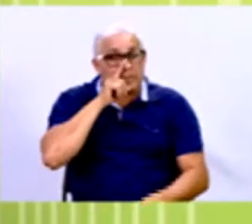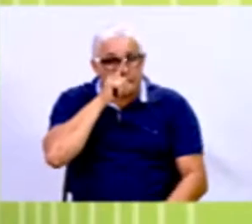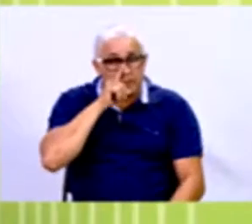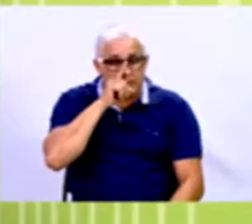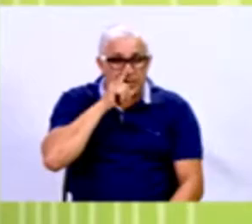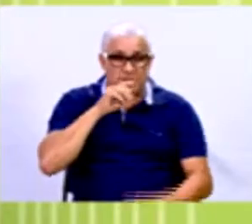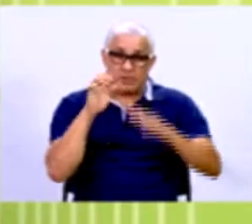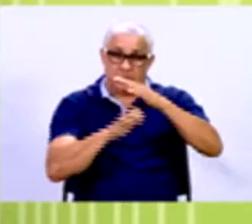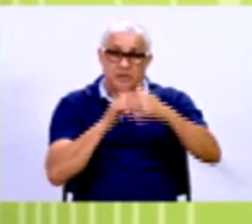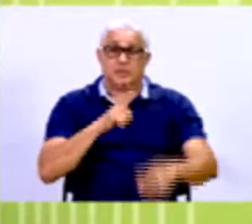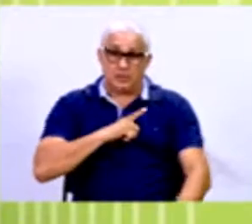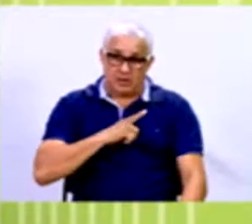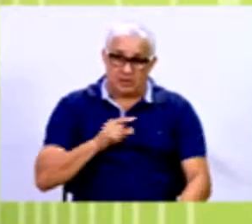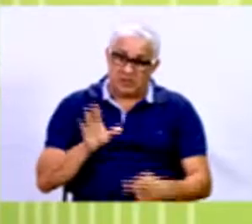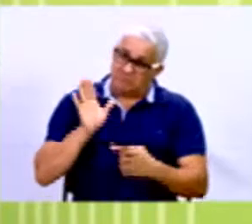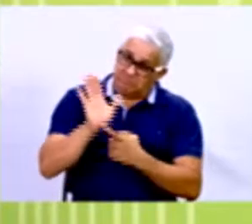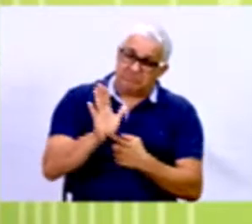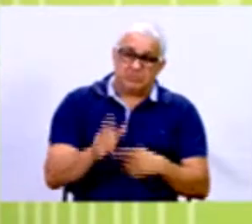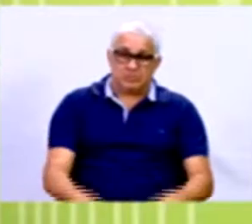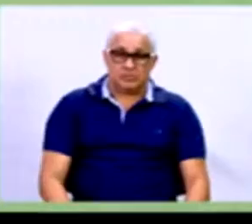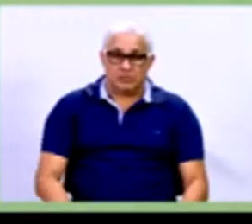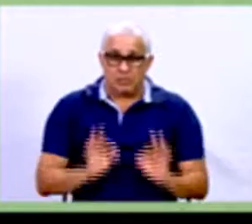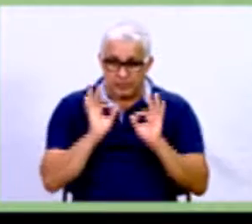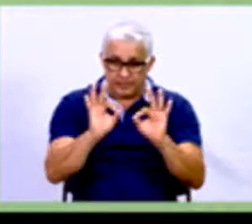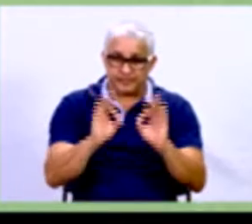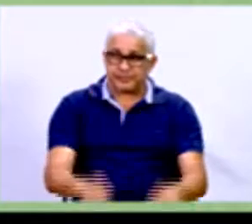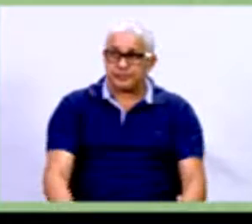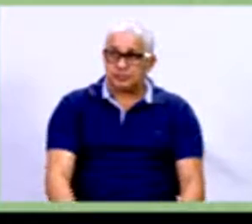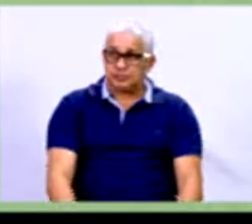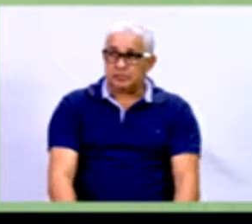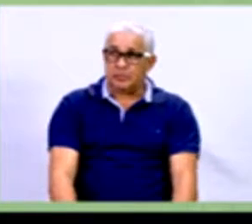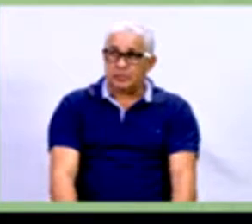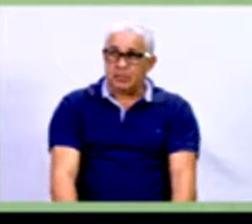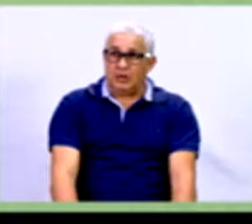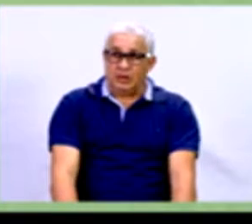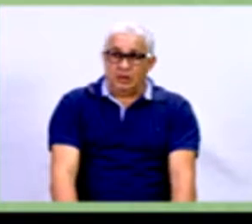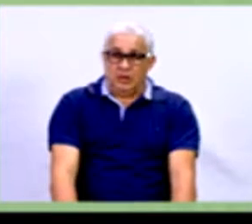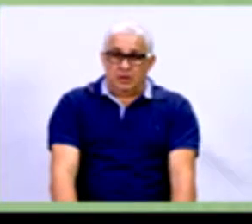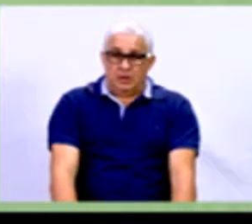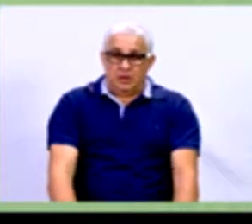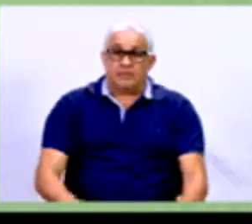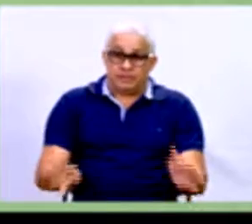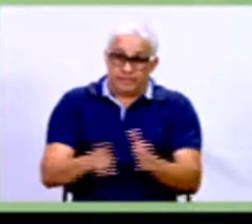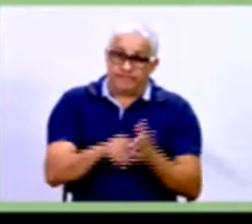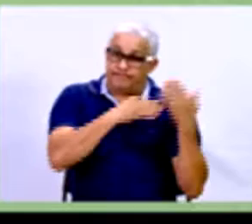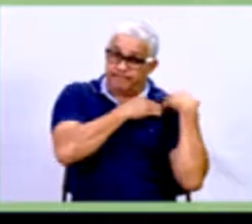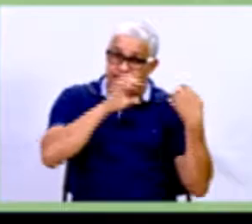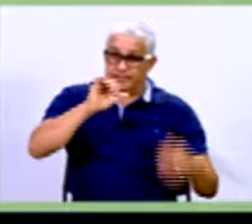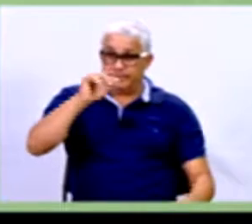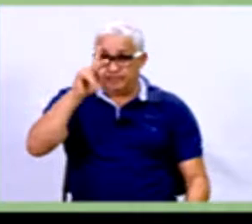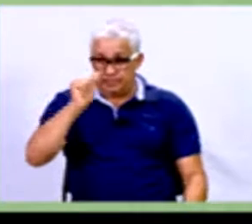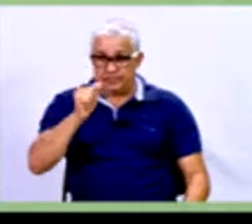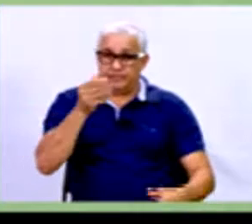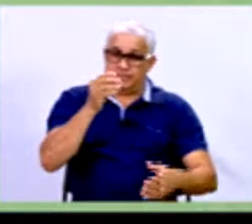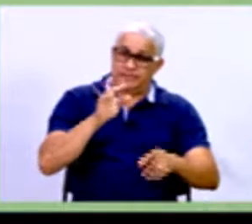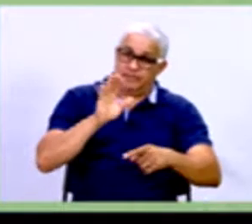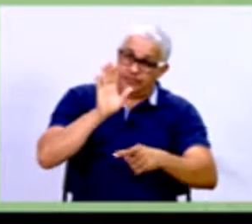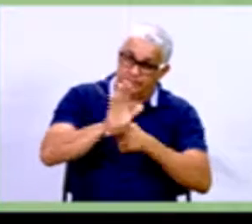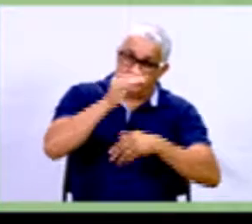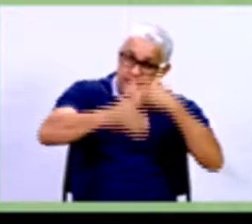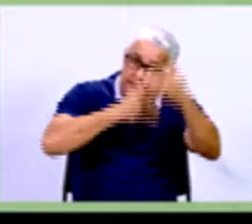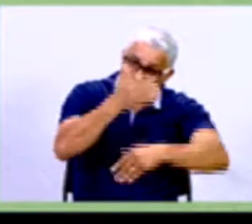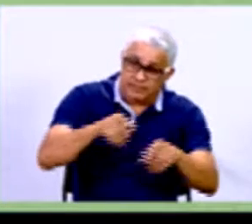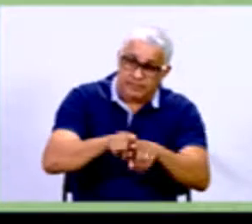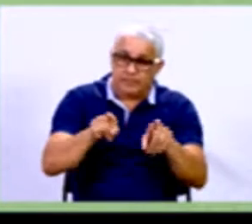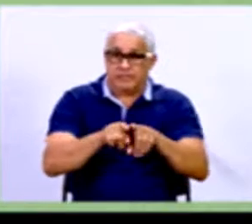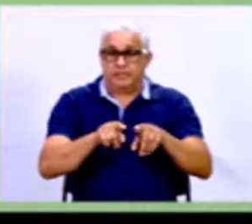que aquela empresa possa apresentar, certo? Então, é atribuição da CIPA colaborar no desenvolvimento e na